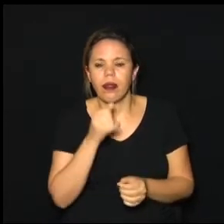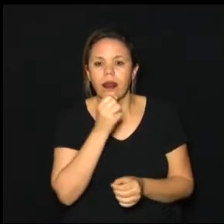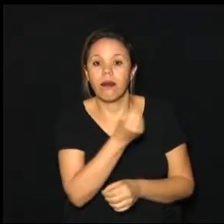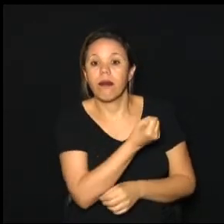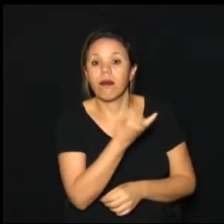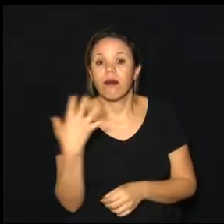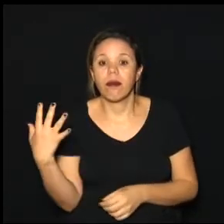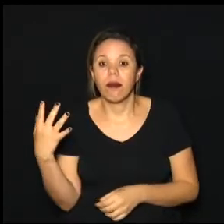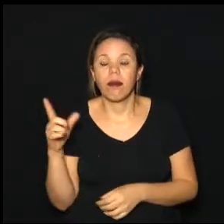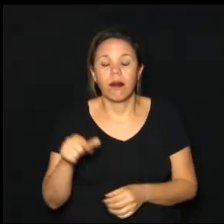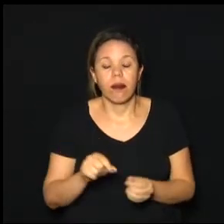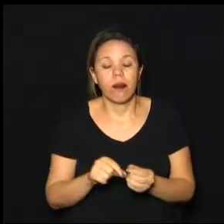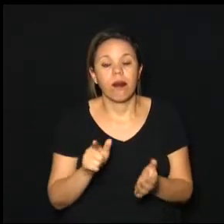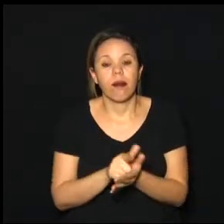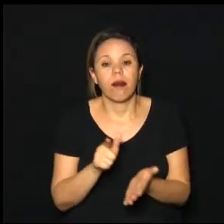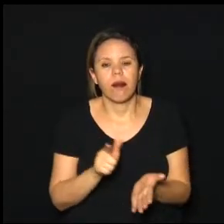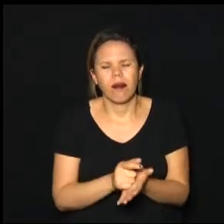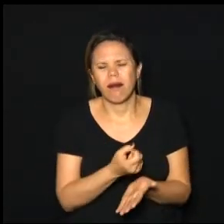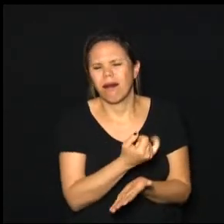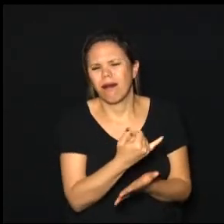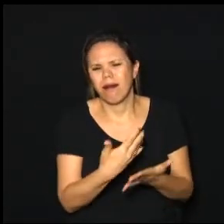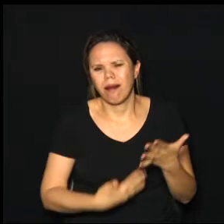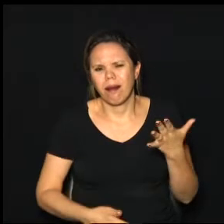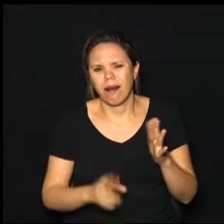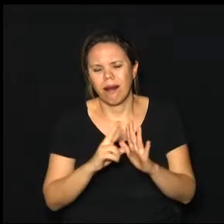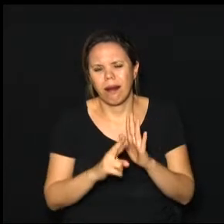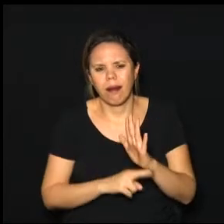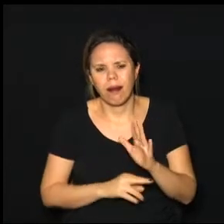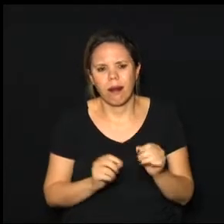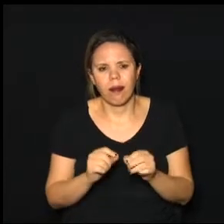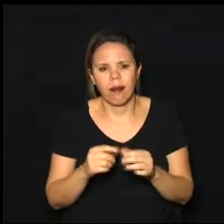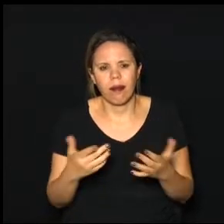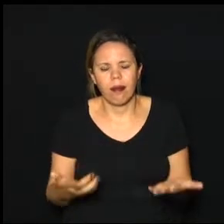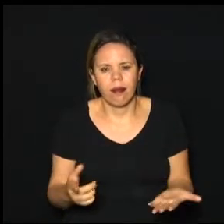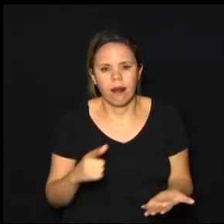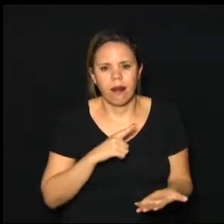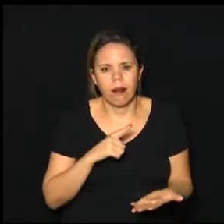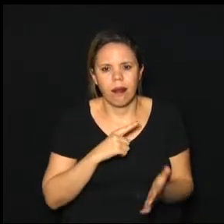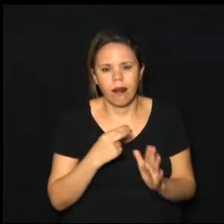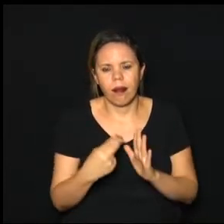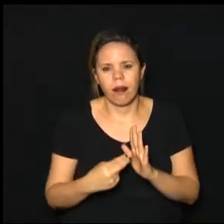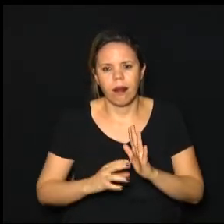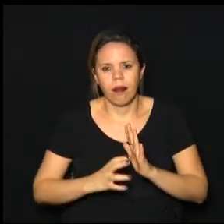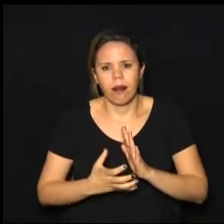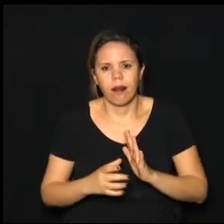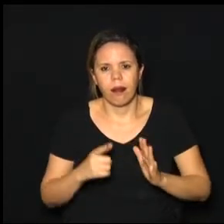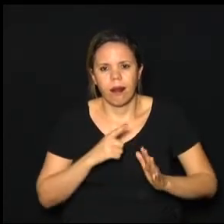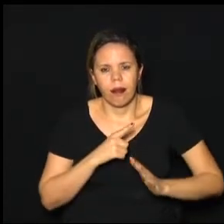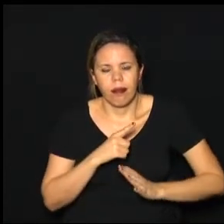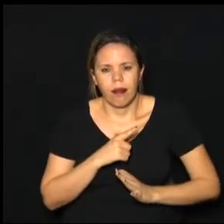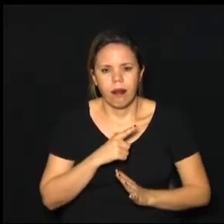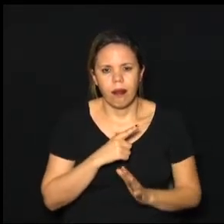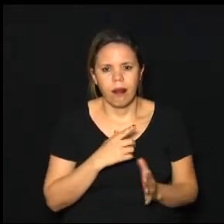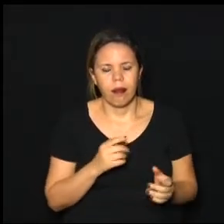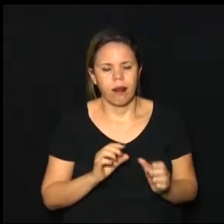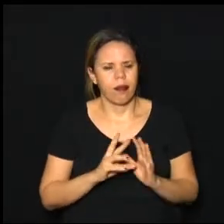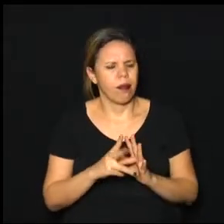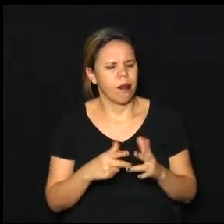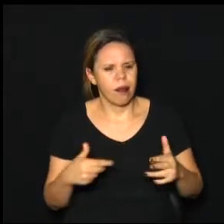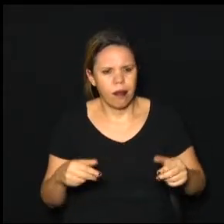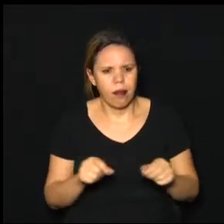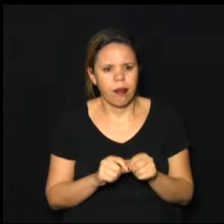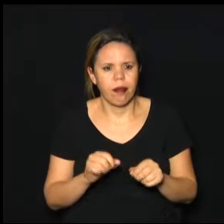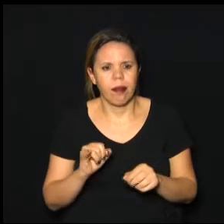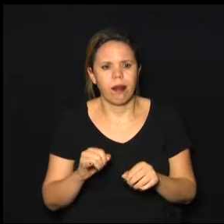impresso físico. Tem uma série de regras, pessoal. Tem que ter o nome do partido, tem que ter o nome da coligação. Se for